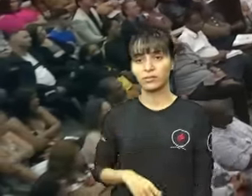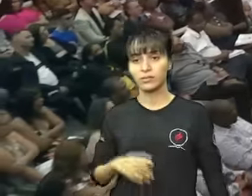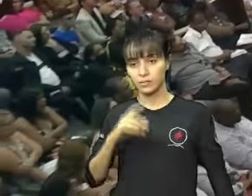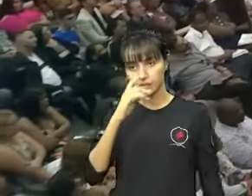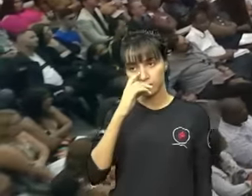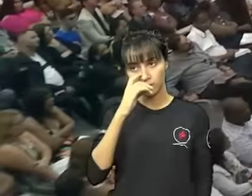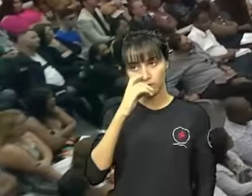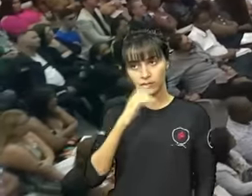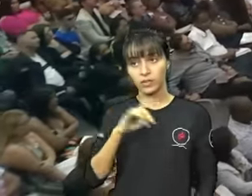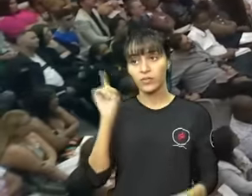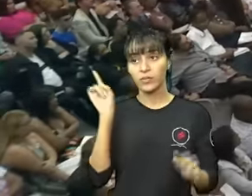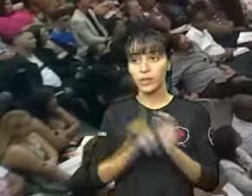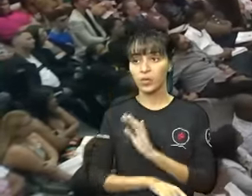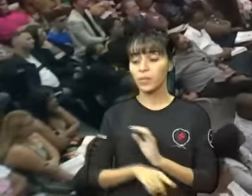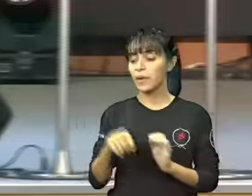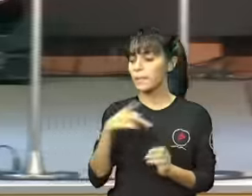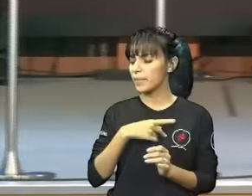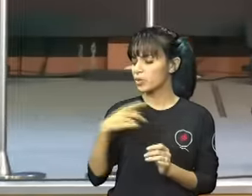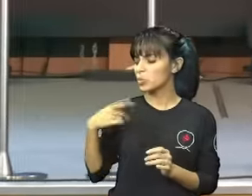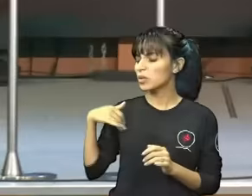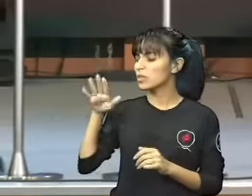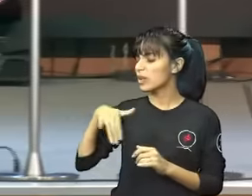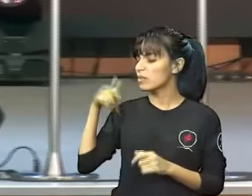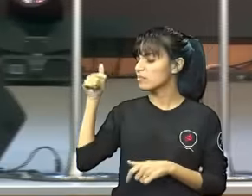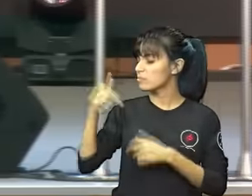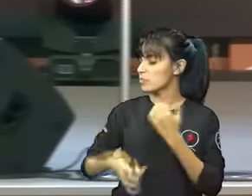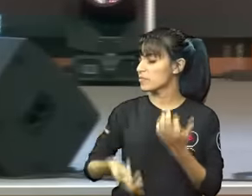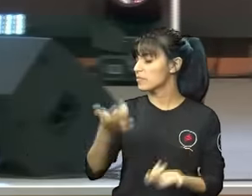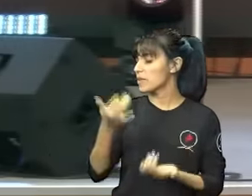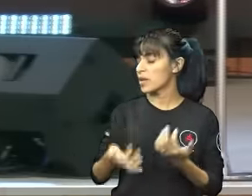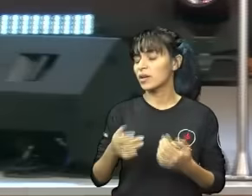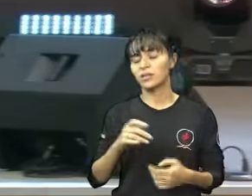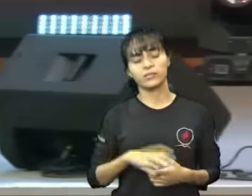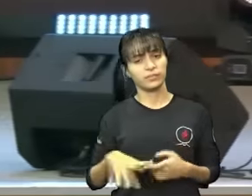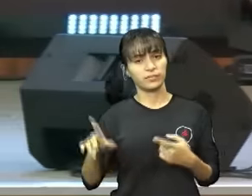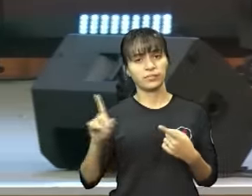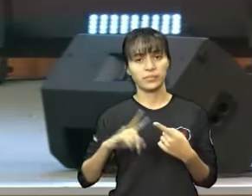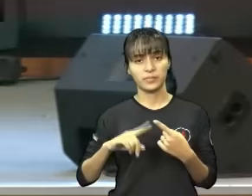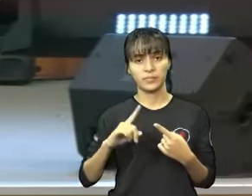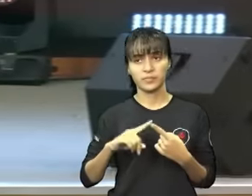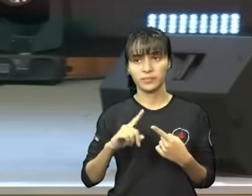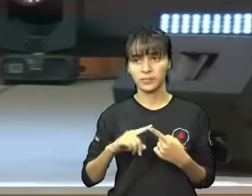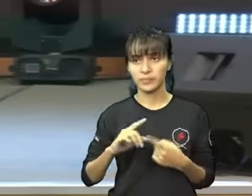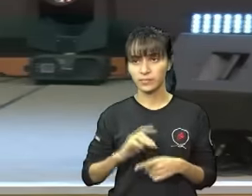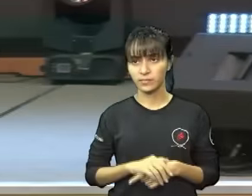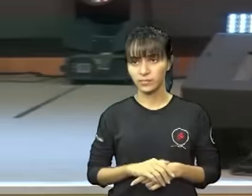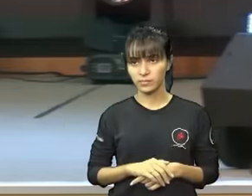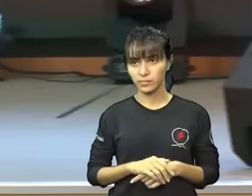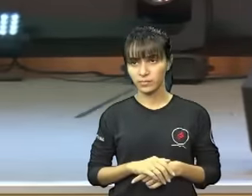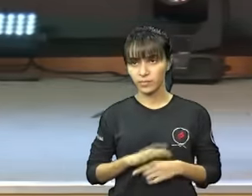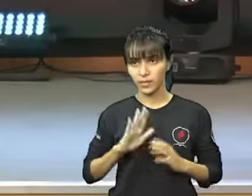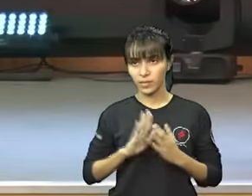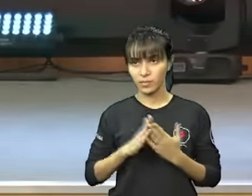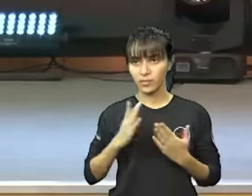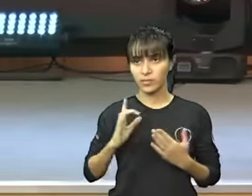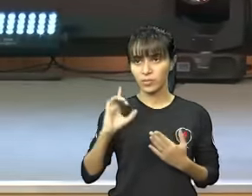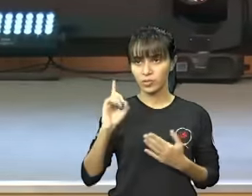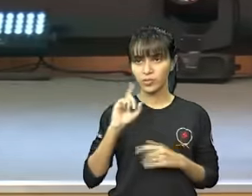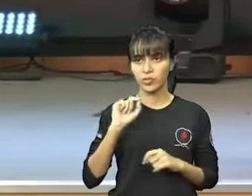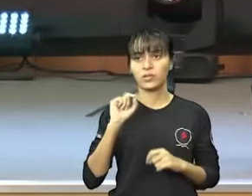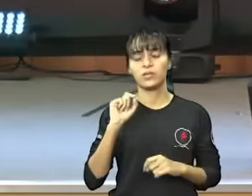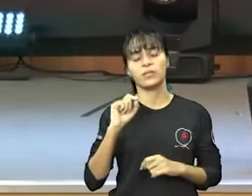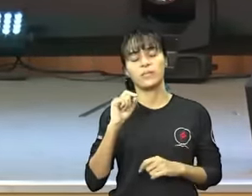Oi e aí você pergunta pastor quem é que vai para o inferno primeiro lugar a Bíblia diz em